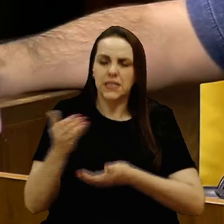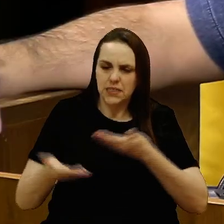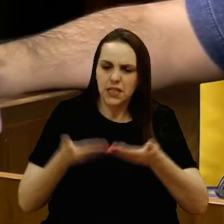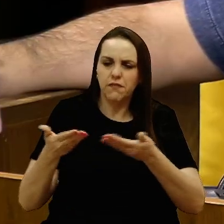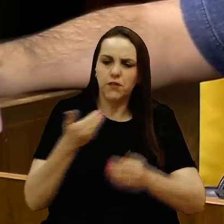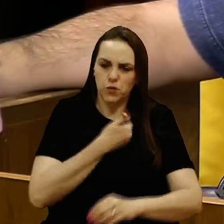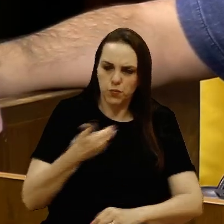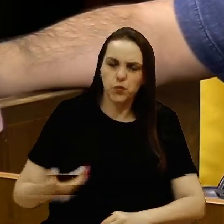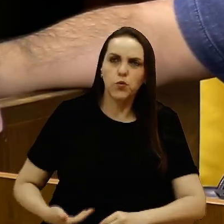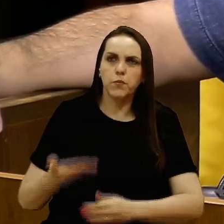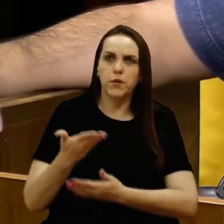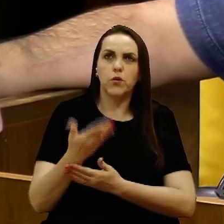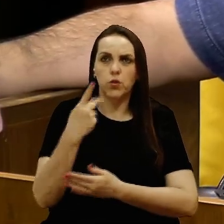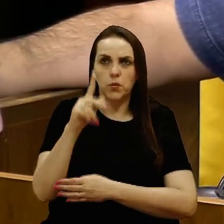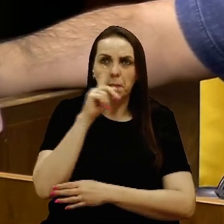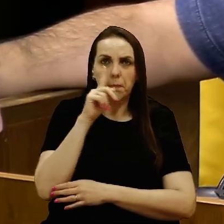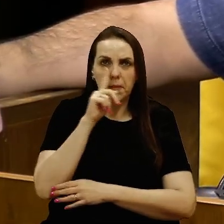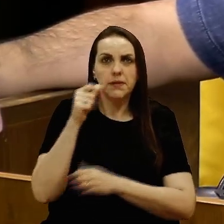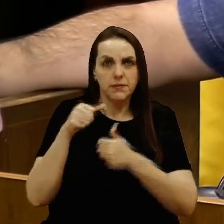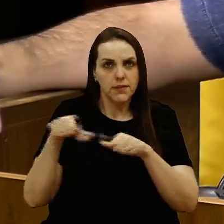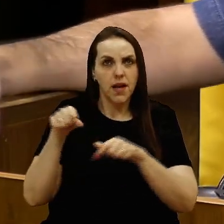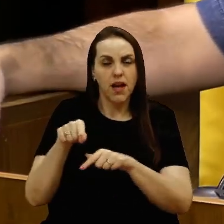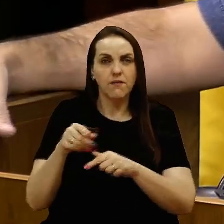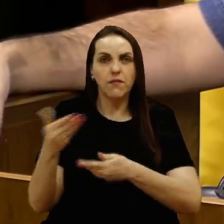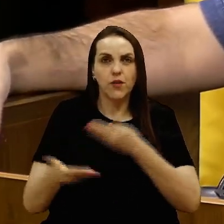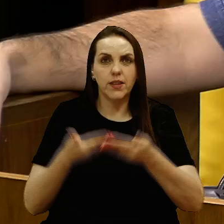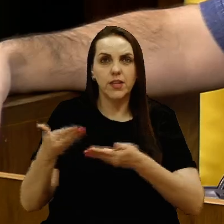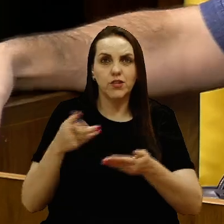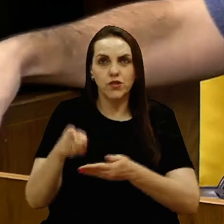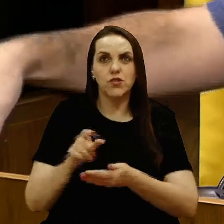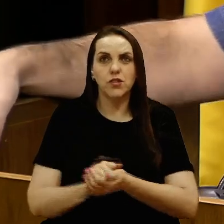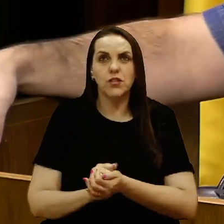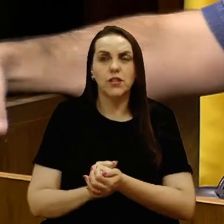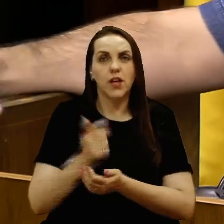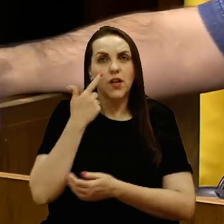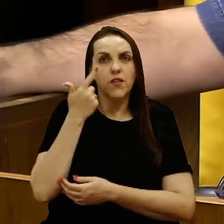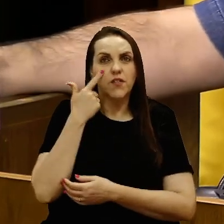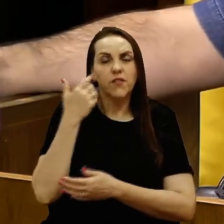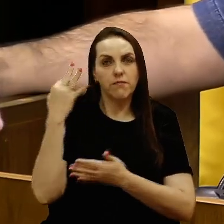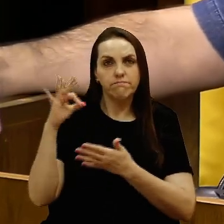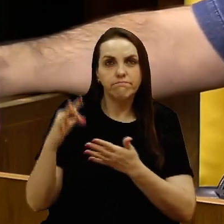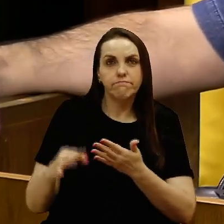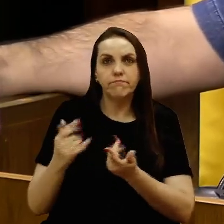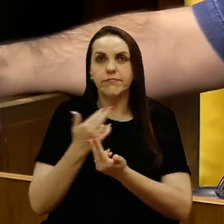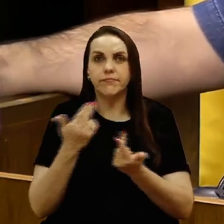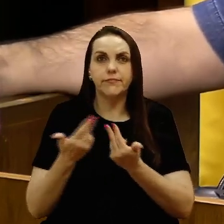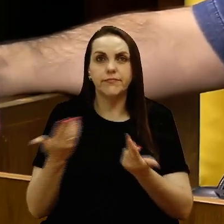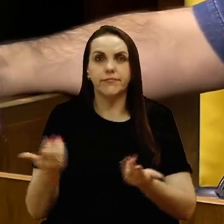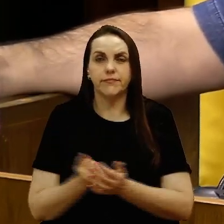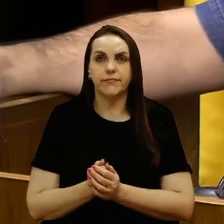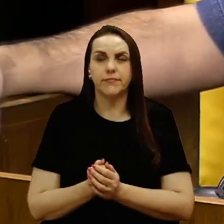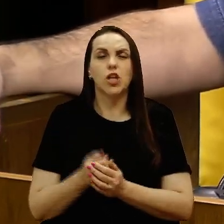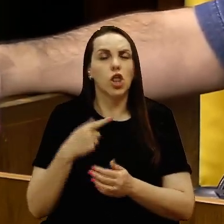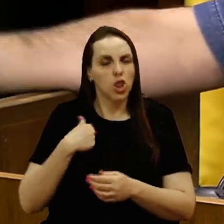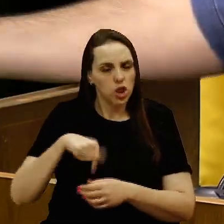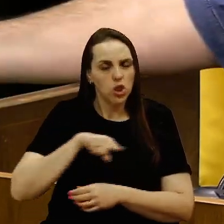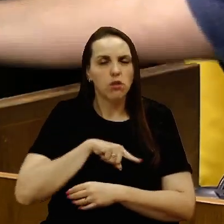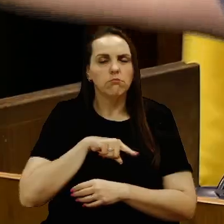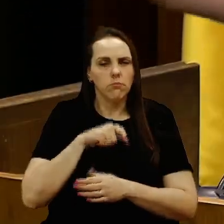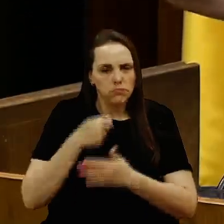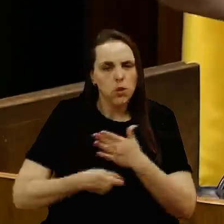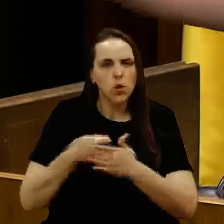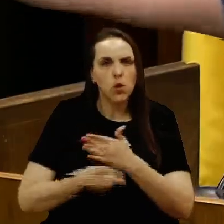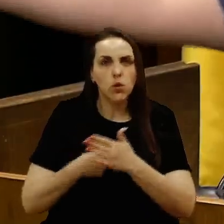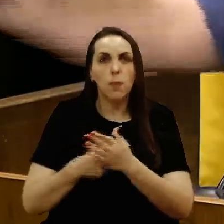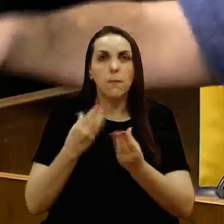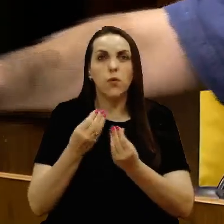sua mãe estava lá e foi atendida, né? Estivemos lá verificando a situação. A gente briga muito que os municípios vêm e trazem os